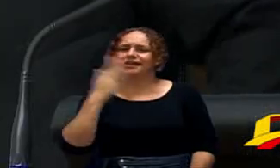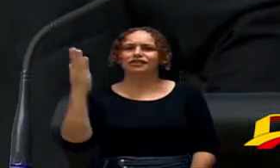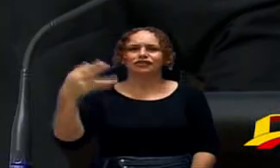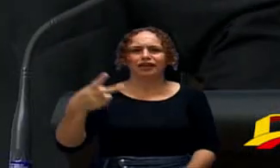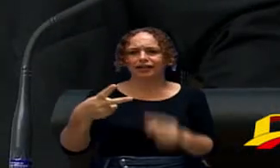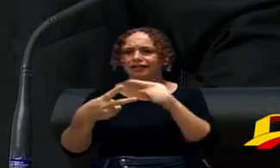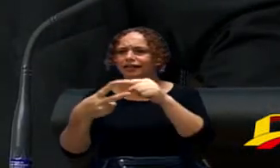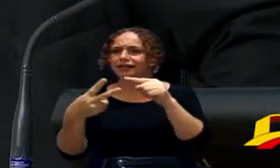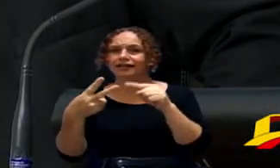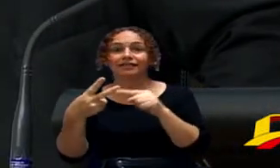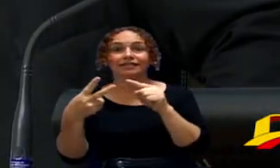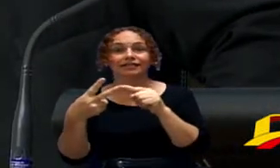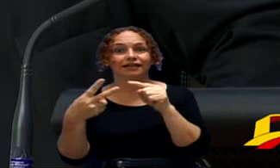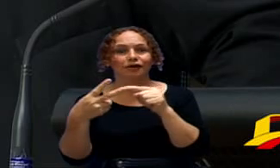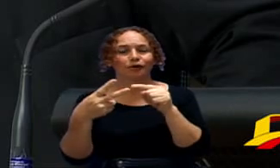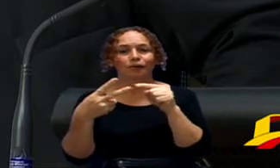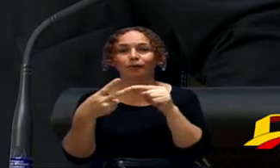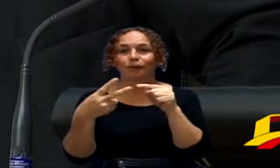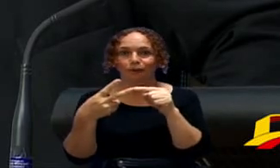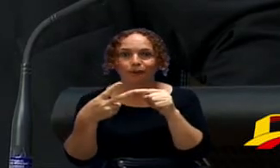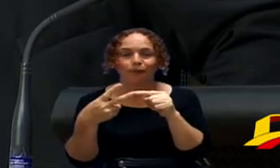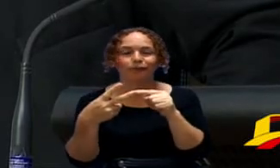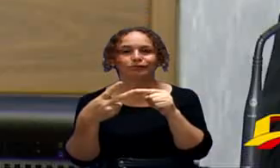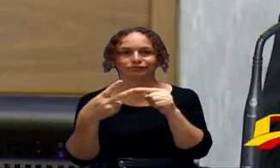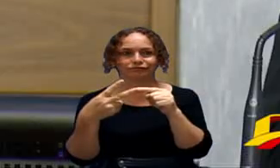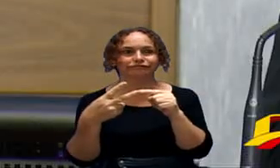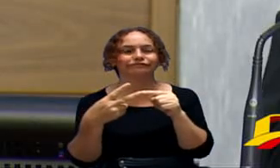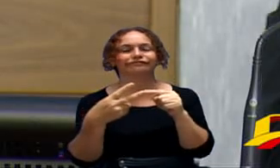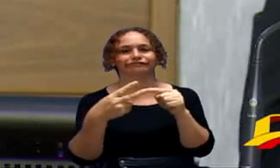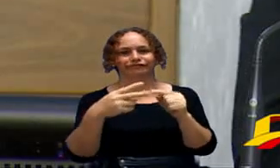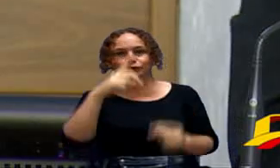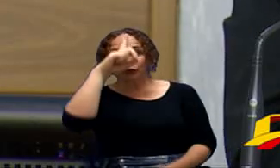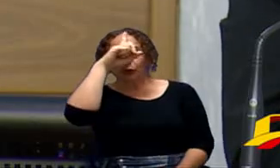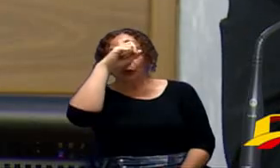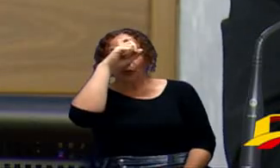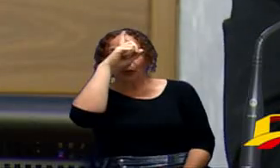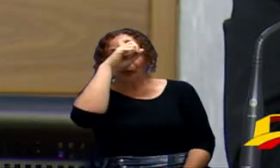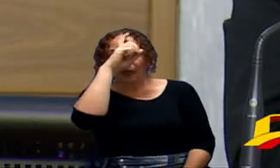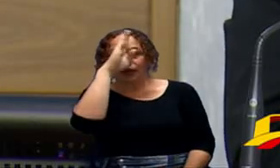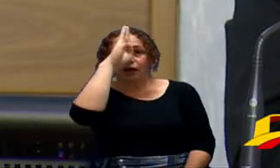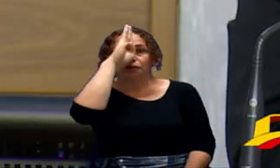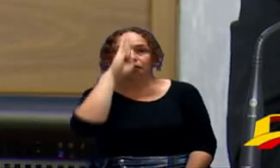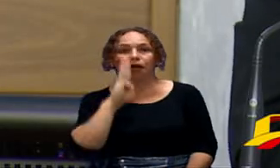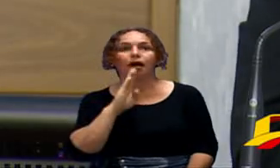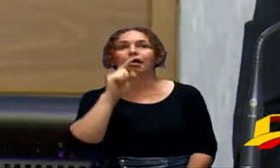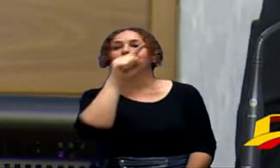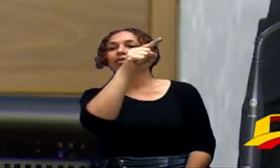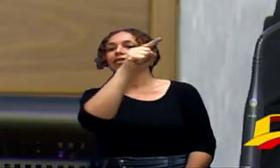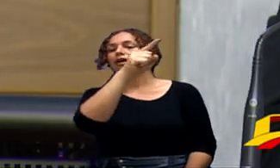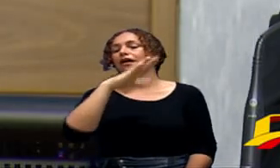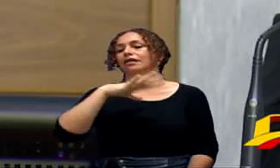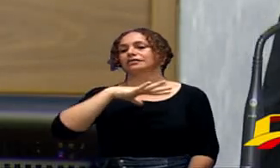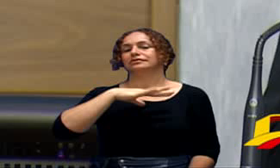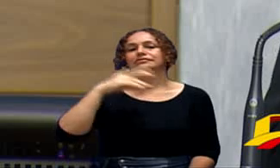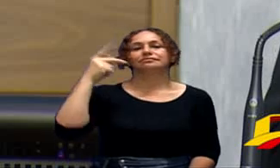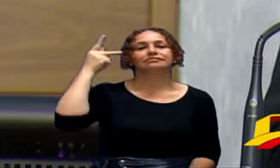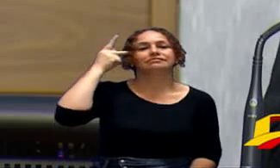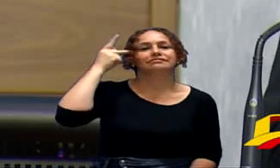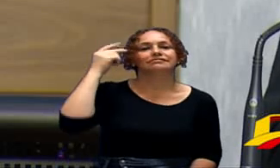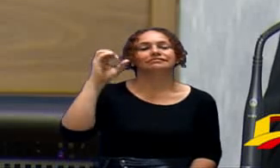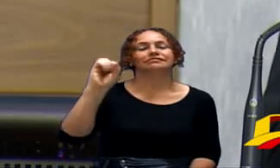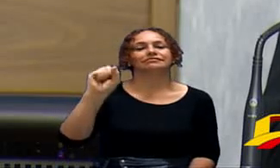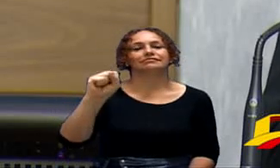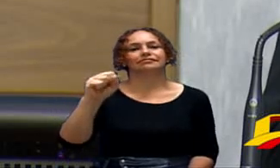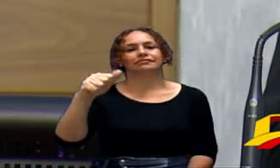unidade, duas unidades do Hospital Veterinário gratuito, lá na cidade de Osasco. Uma de baixa complexidade e uma de